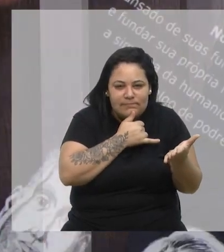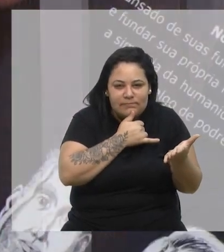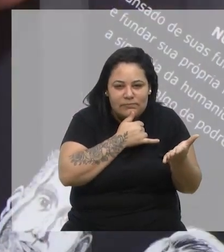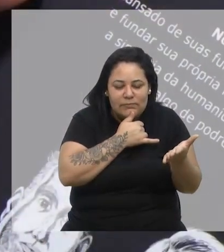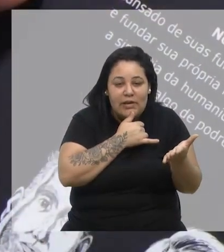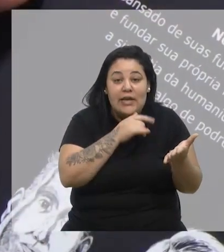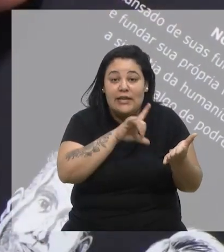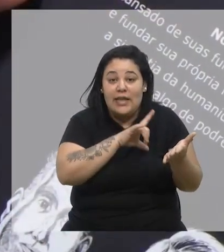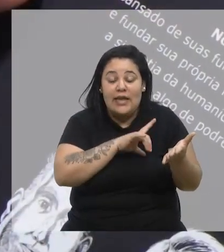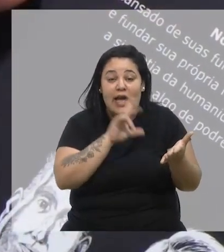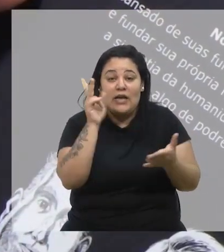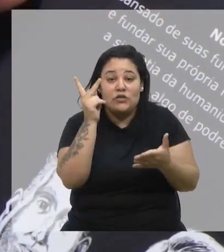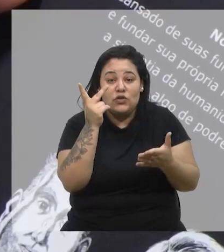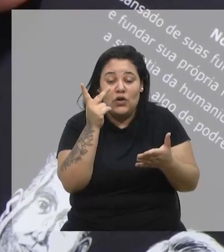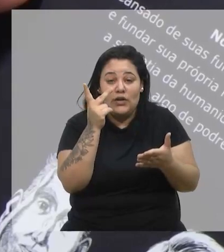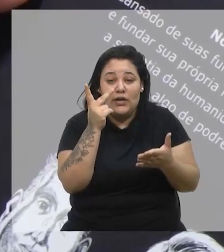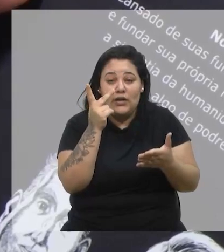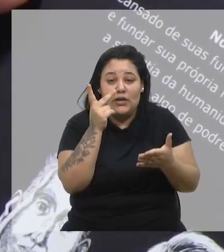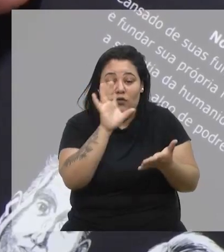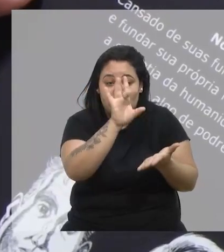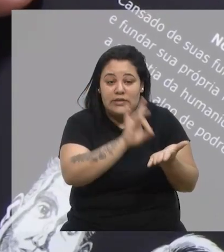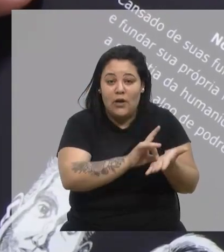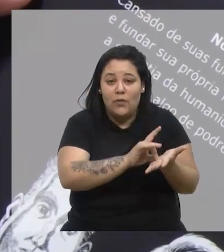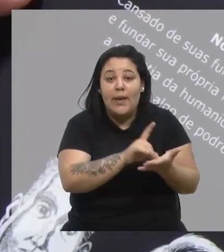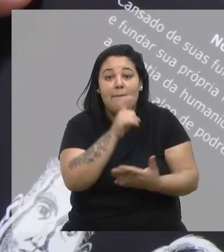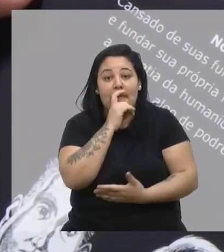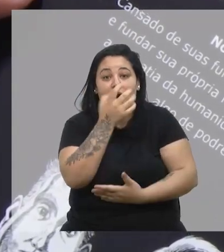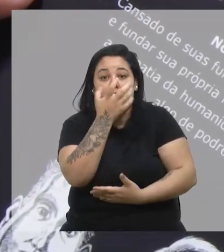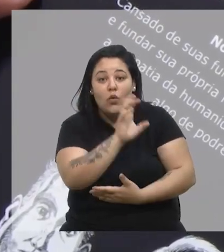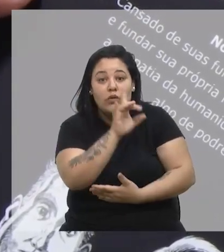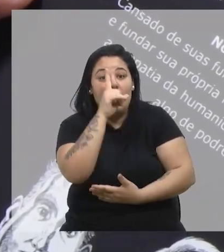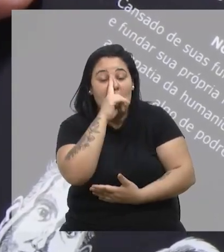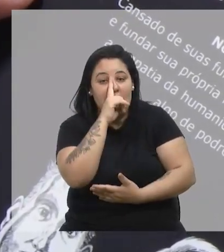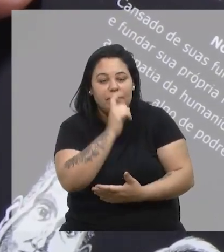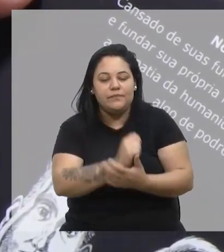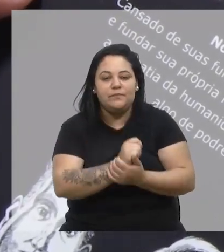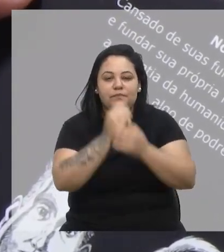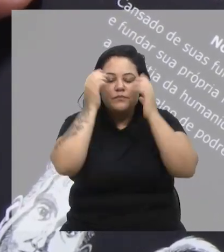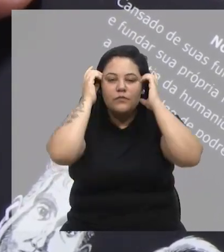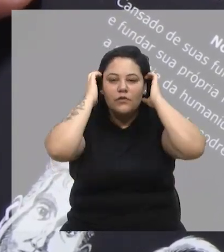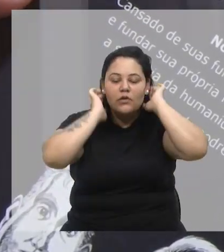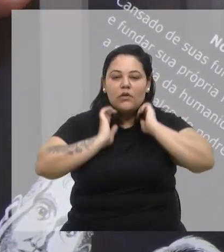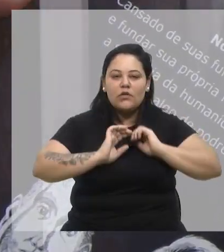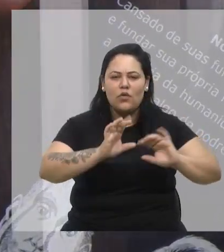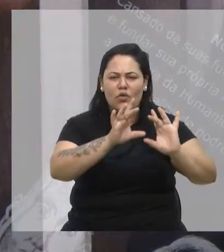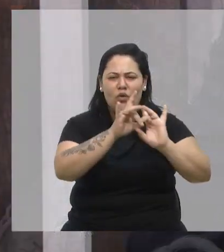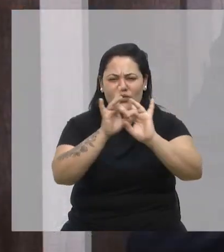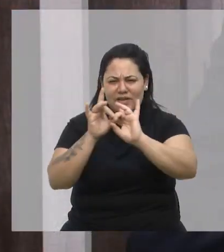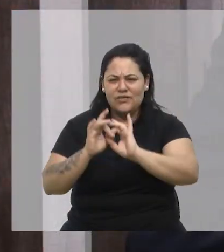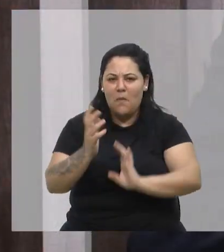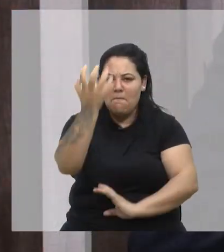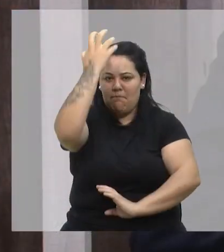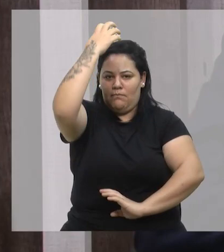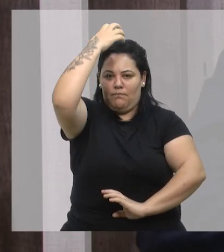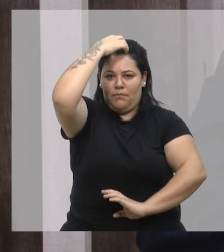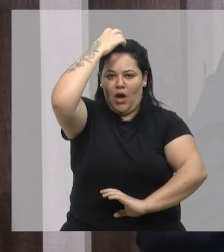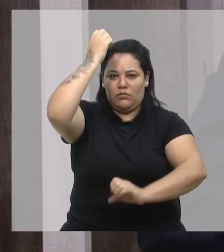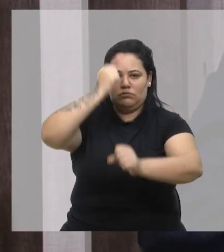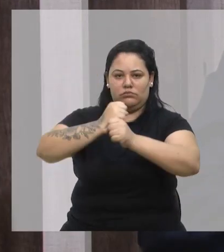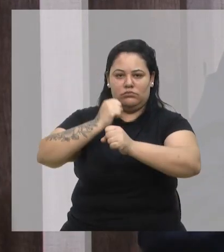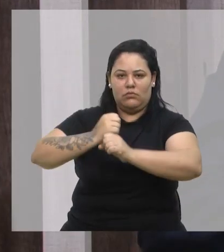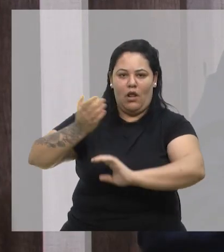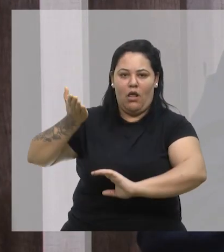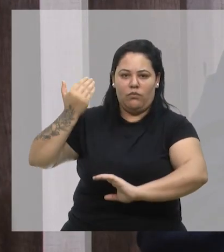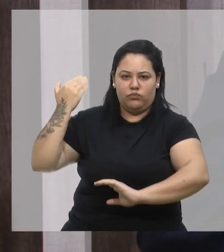da Tristeza baseado no conto original Pai contra a Mãe. Baseado no contexto do Império,